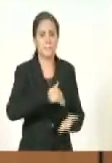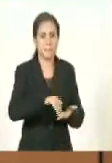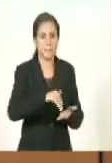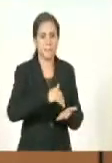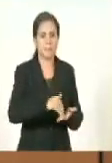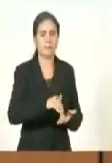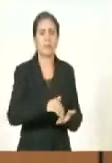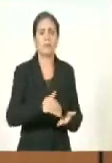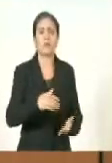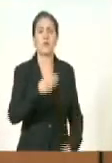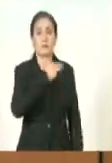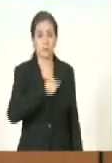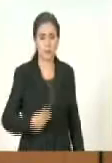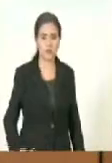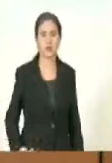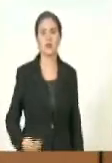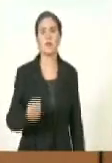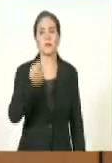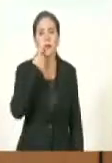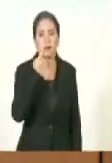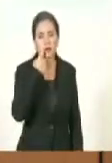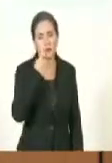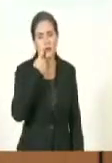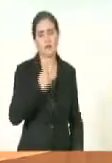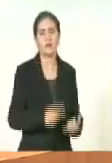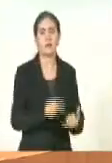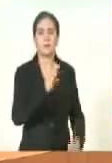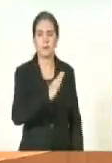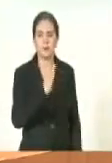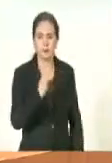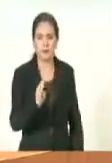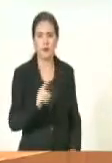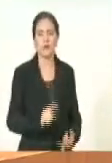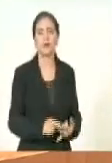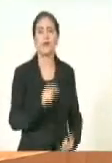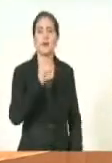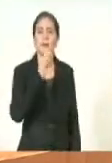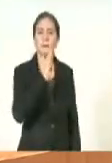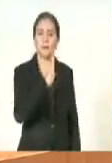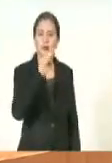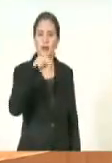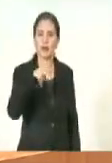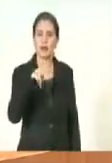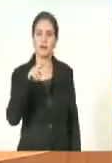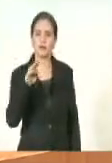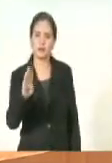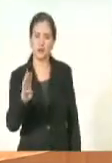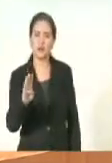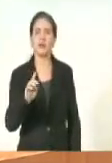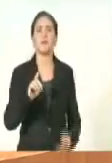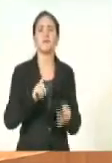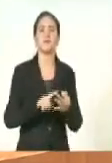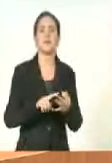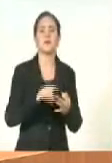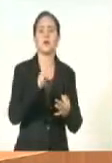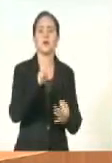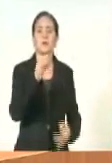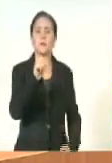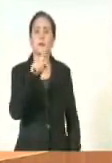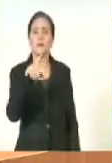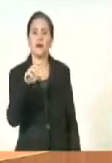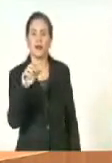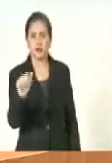Banco do Brasil, Banco do Nordeste, do BASA, que ali fizeram seus financiamentos, como também do SEBRAE, que ali realizou curso de